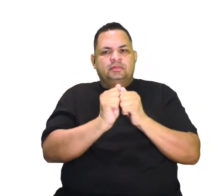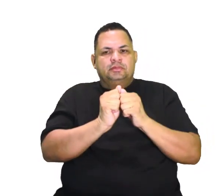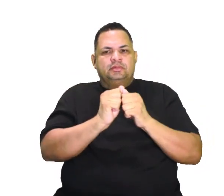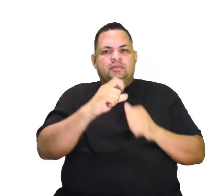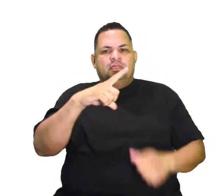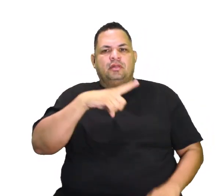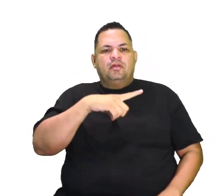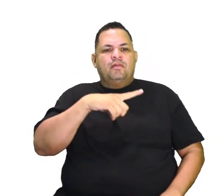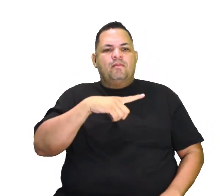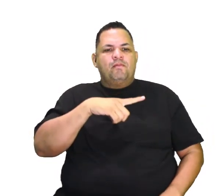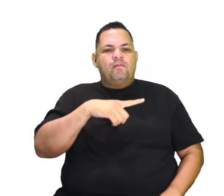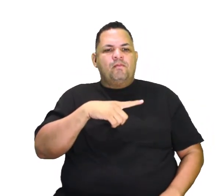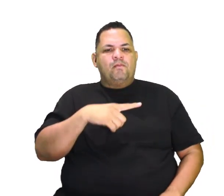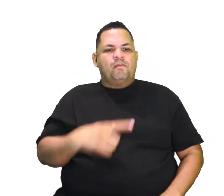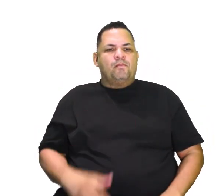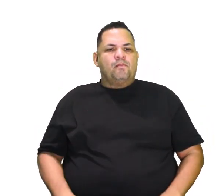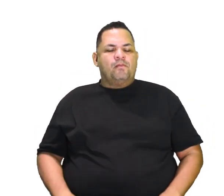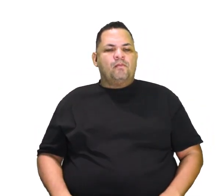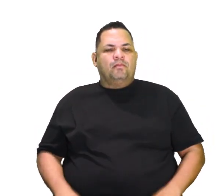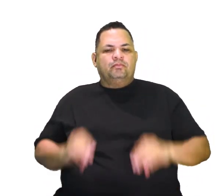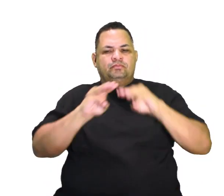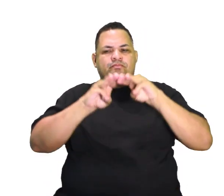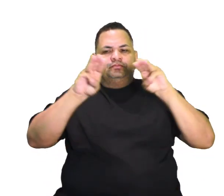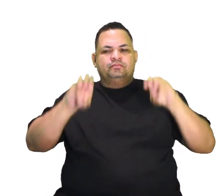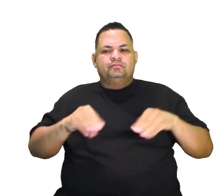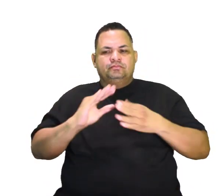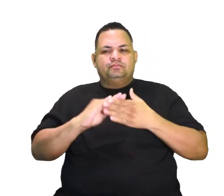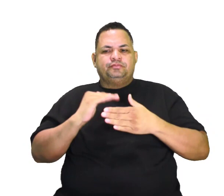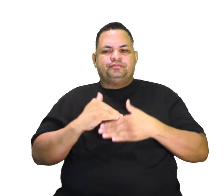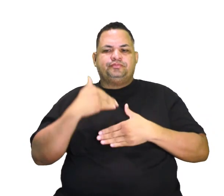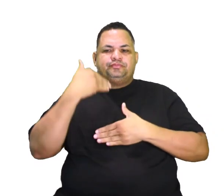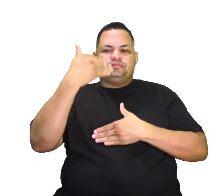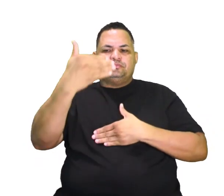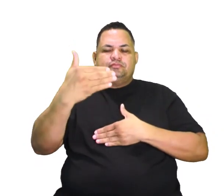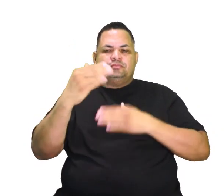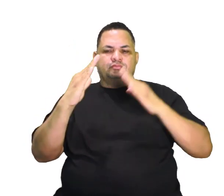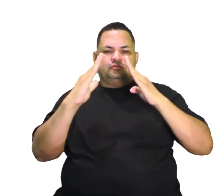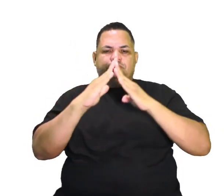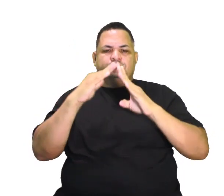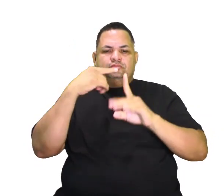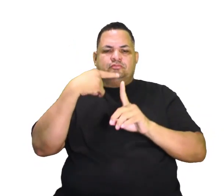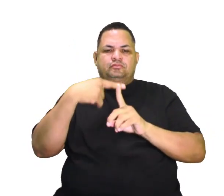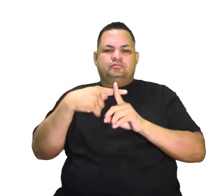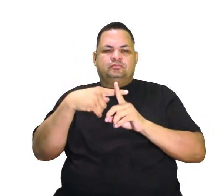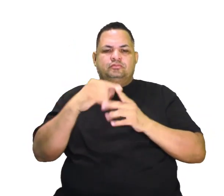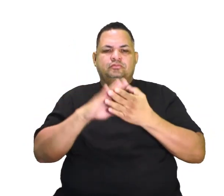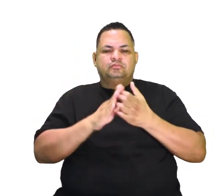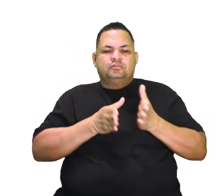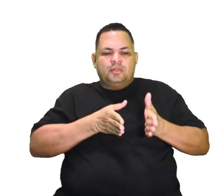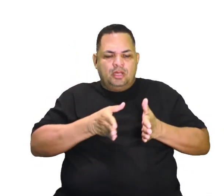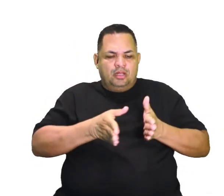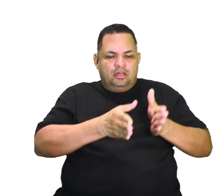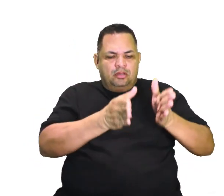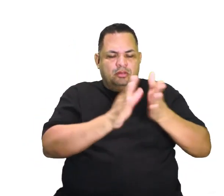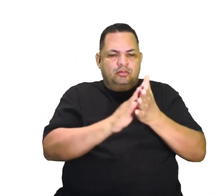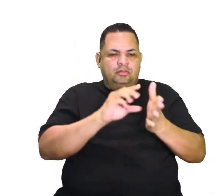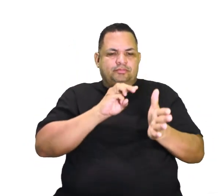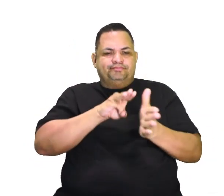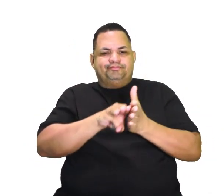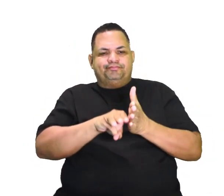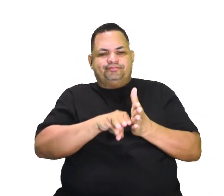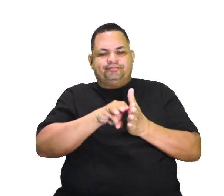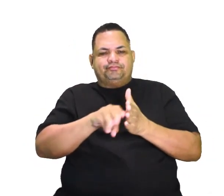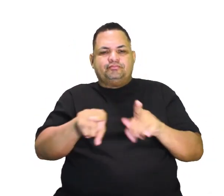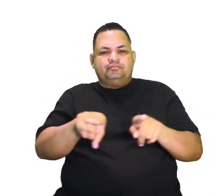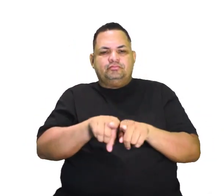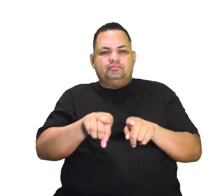está o memorial, o museu. Por trás tem a igrejinha e a margem do Rio Madeira está logo ali também, onde